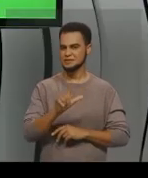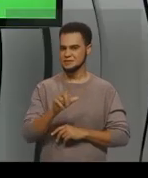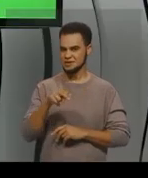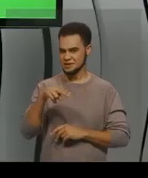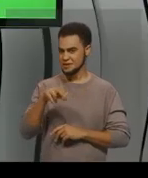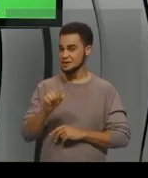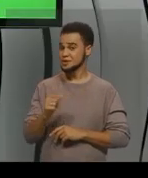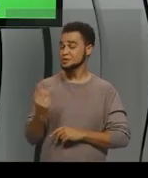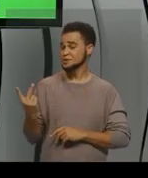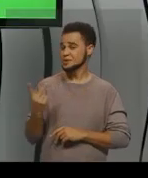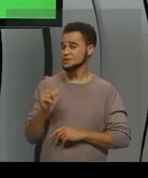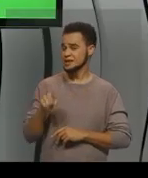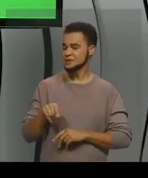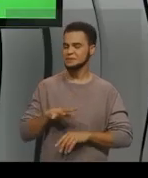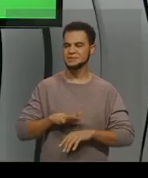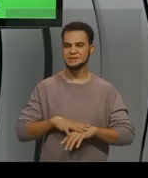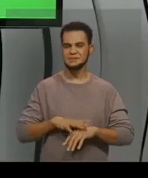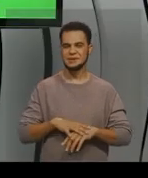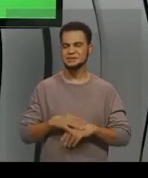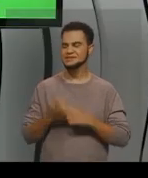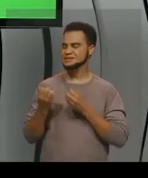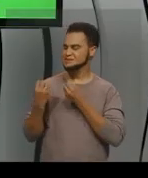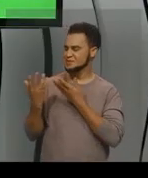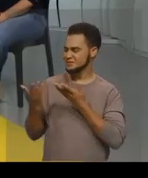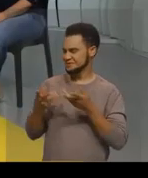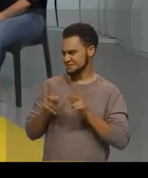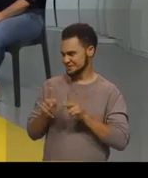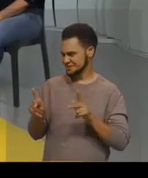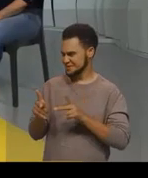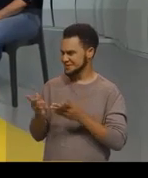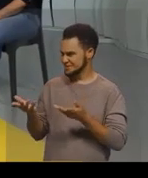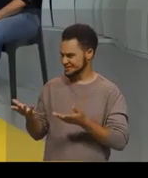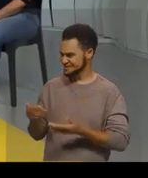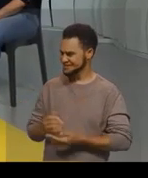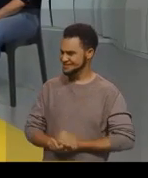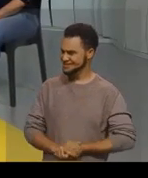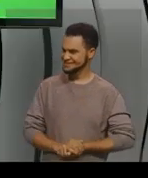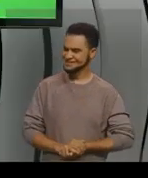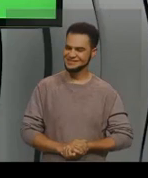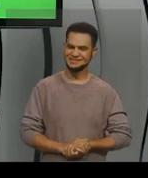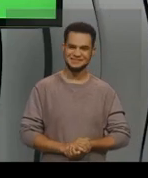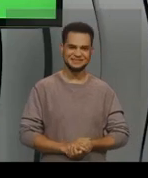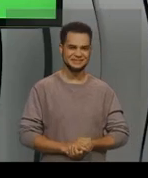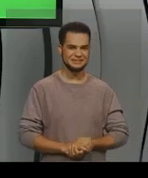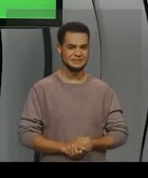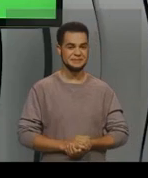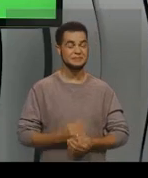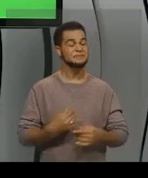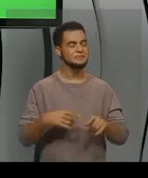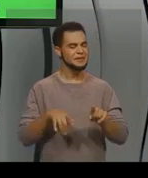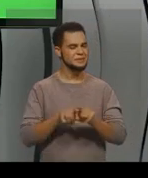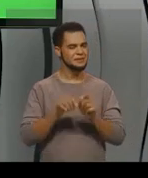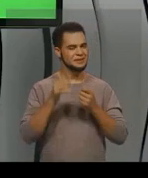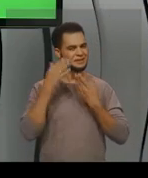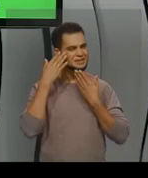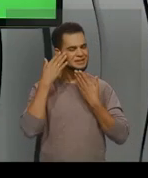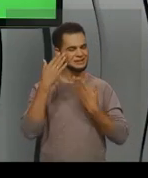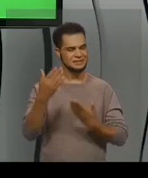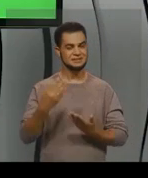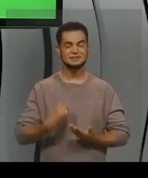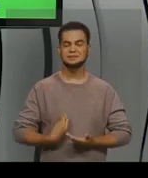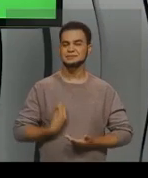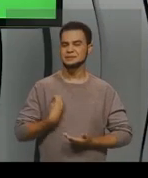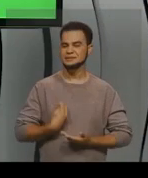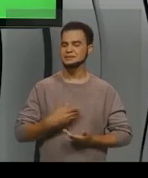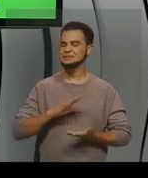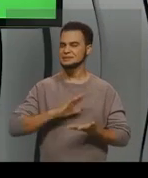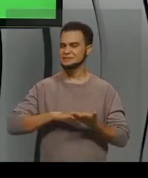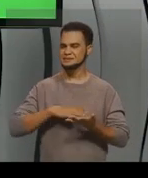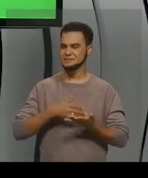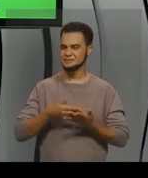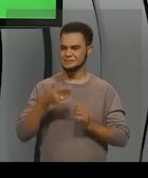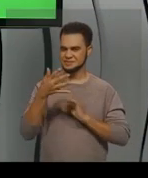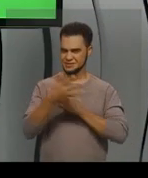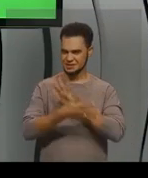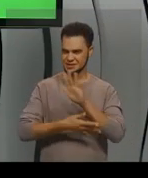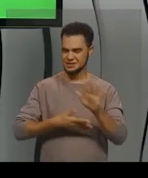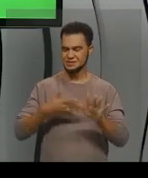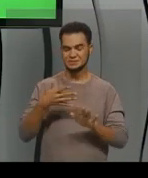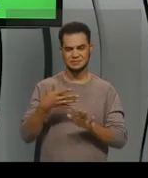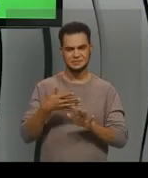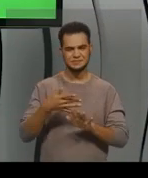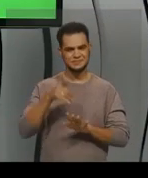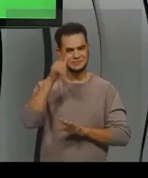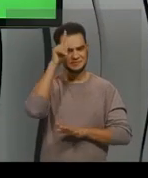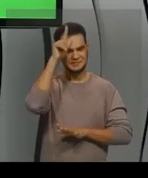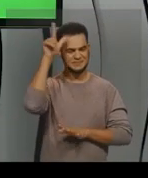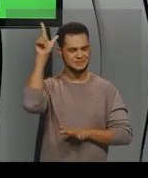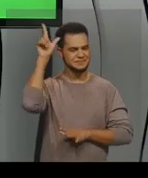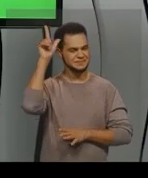de matemática. Sejam bem-vindos, professores. Obrigado. Obrigada. Gostaria também de agradecer a presença dos intérpretes de Libras, o